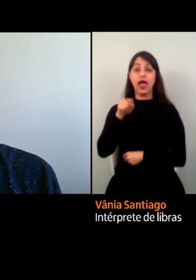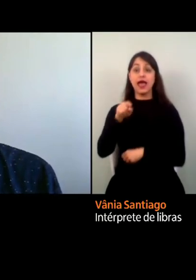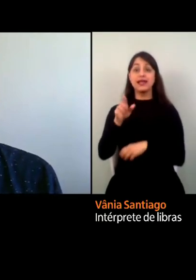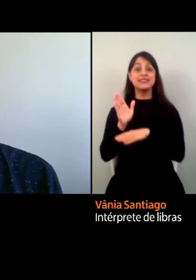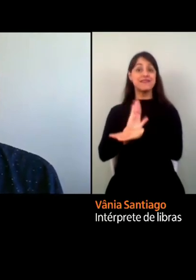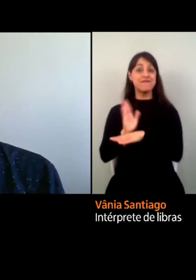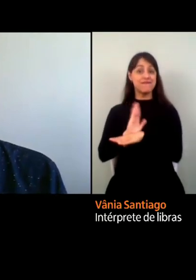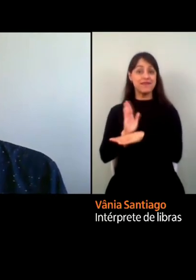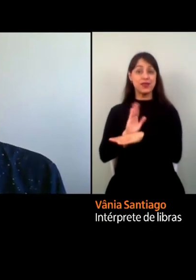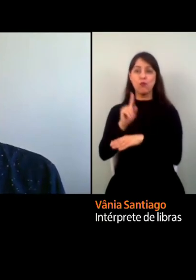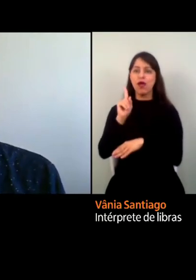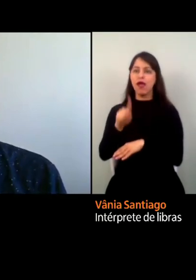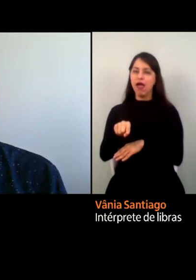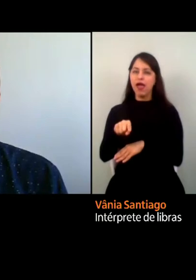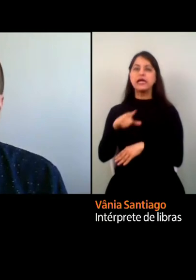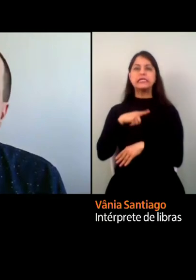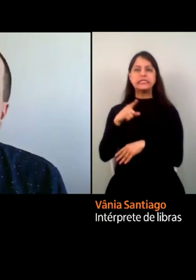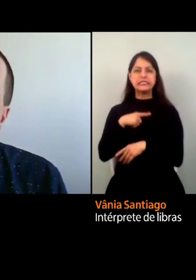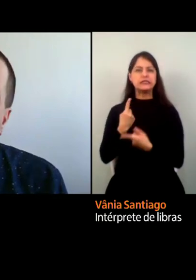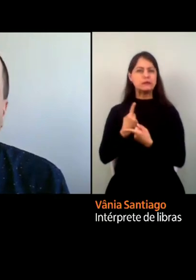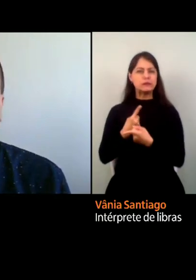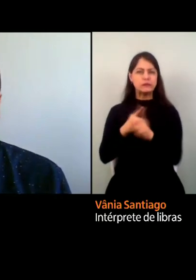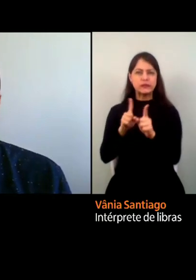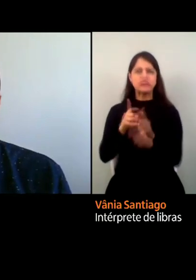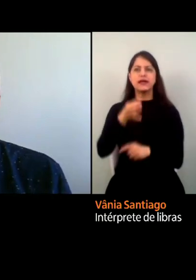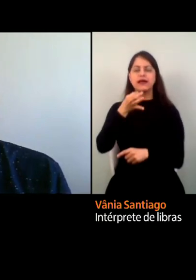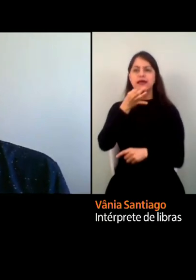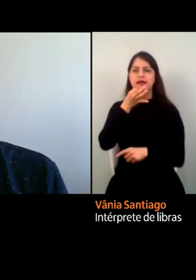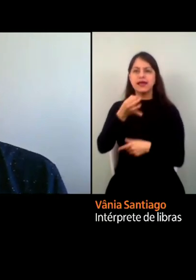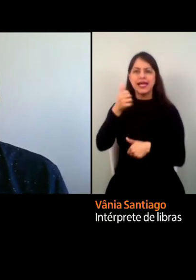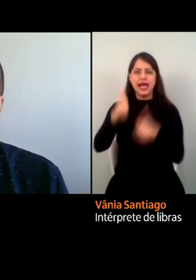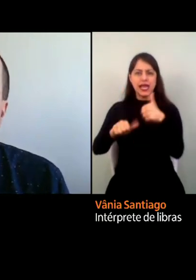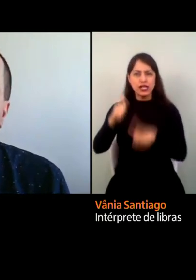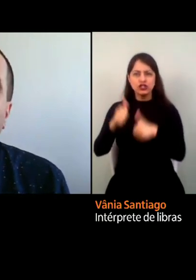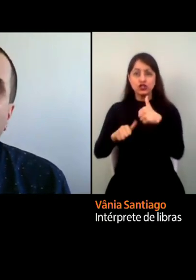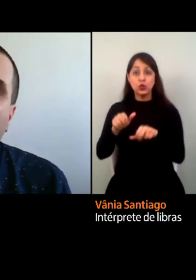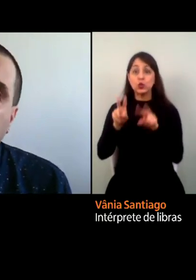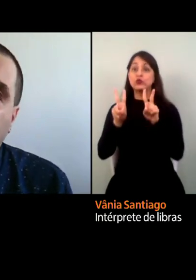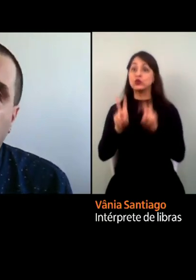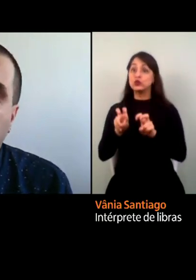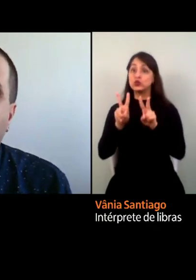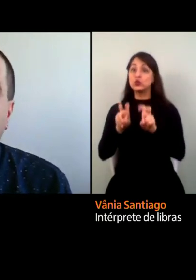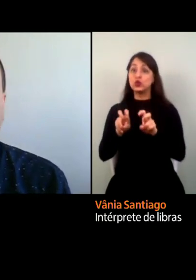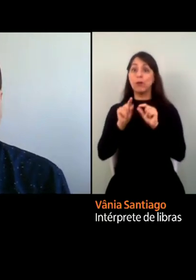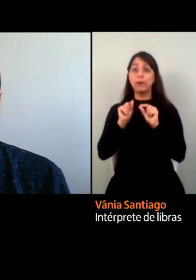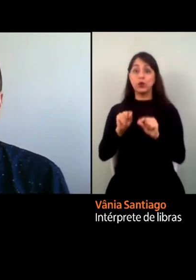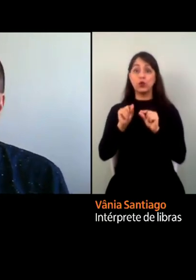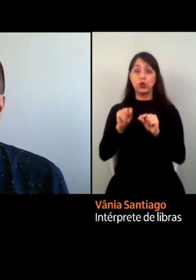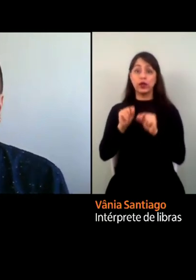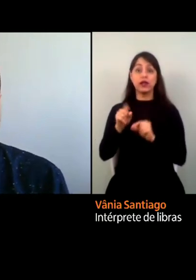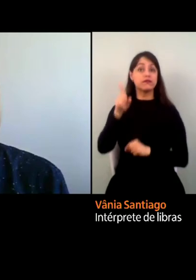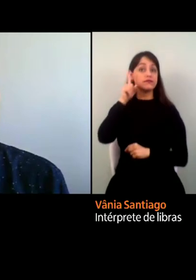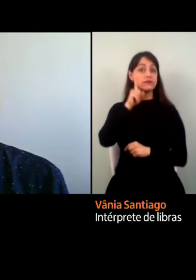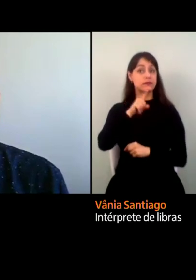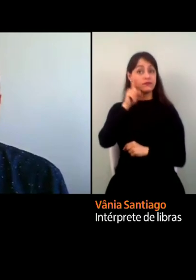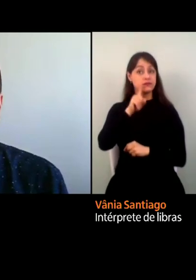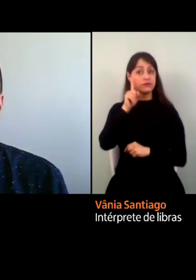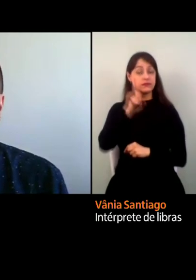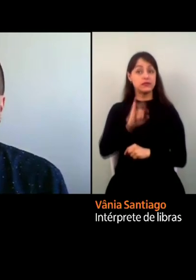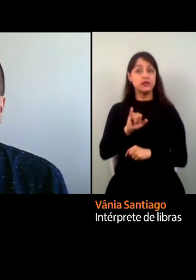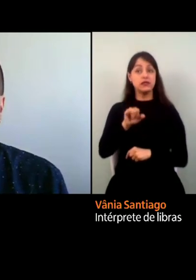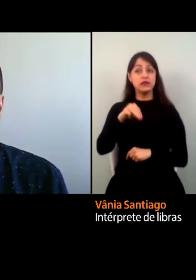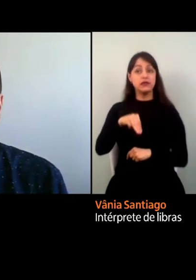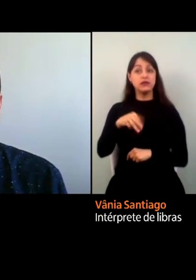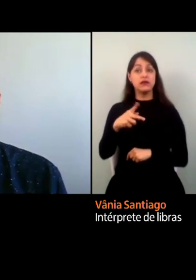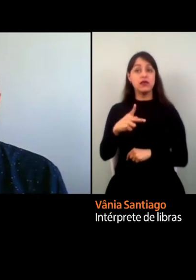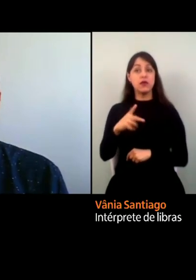monumentalmente crítico, ou criticamente monumental, sobre as ruínas do Império Norte-Americano e uma complexa